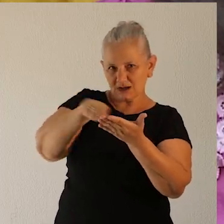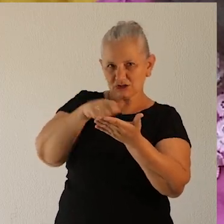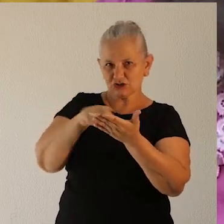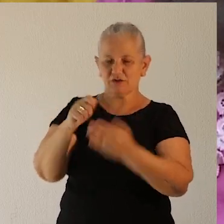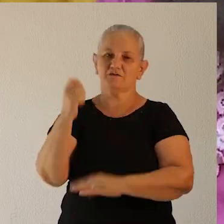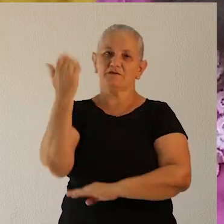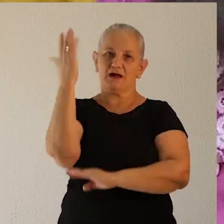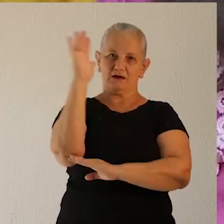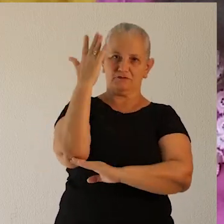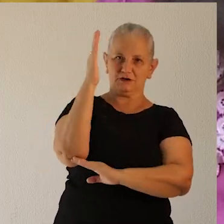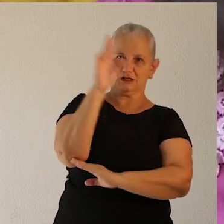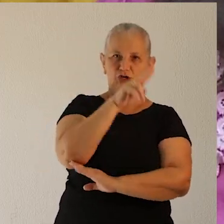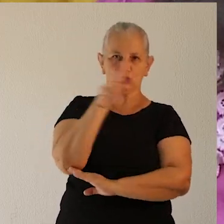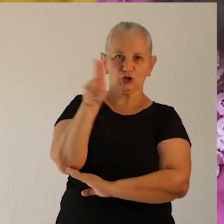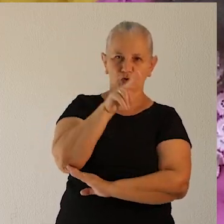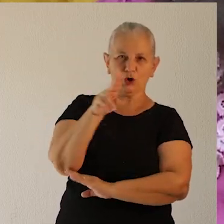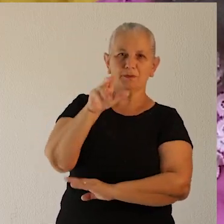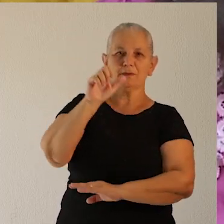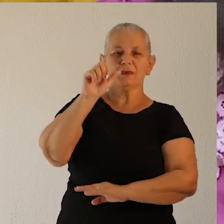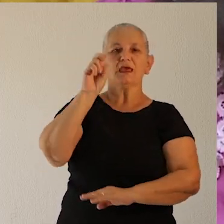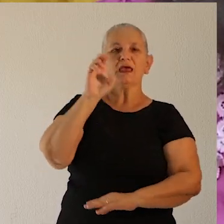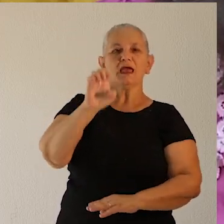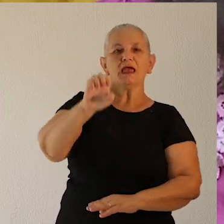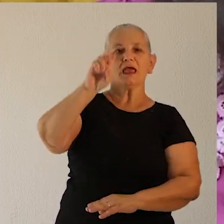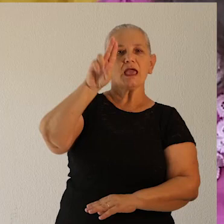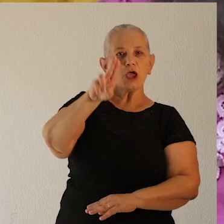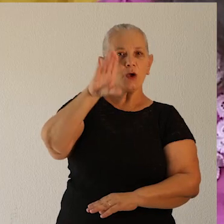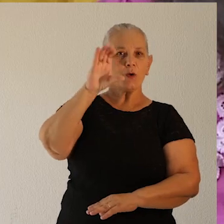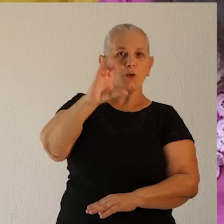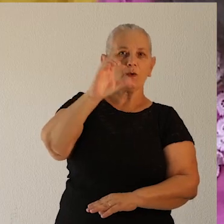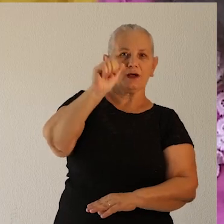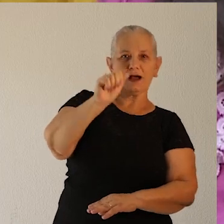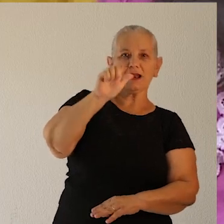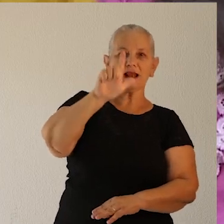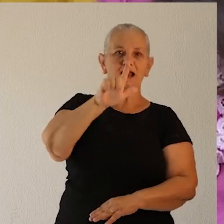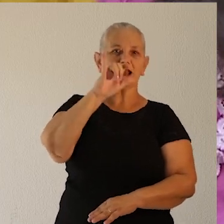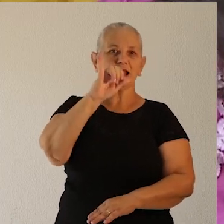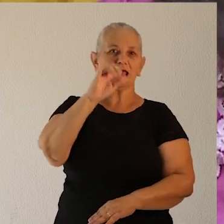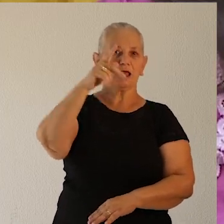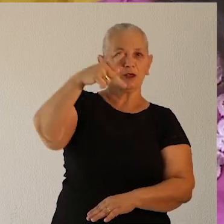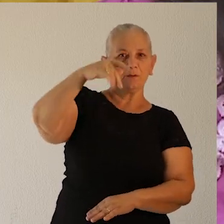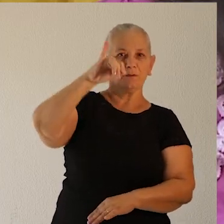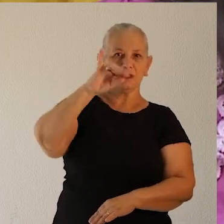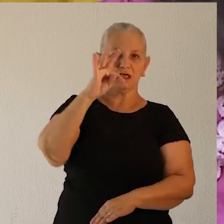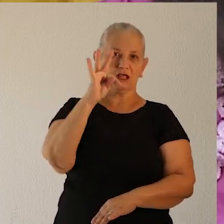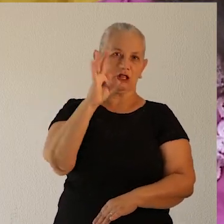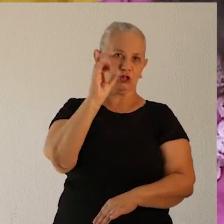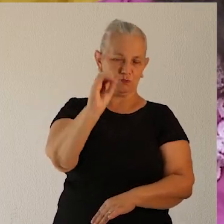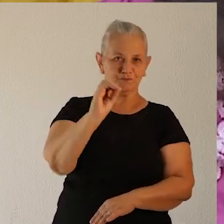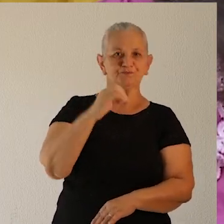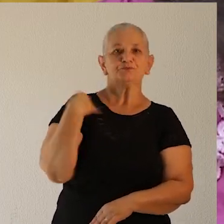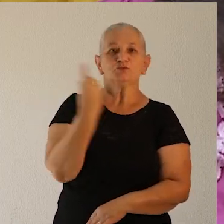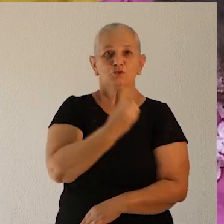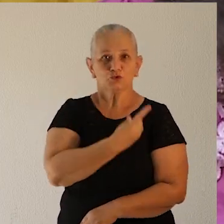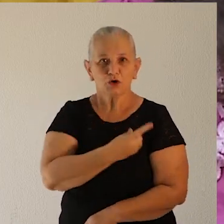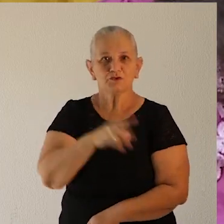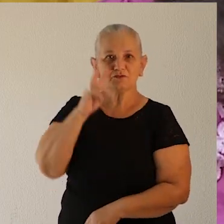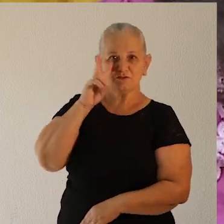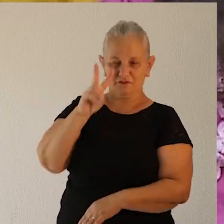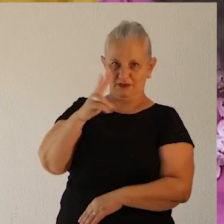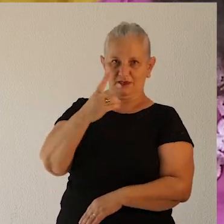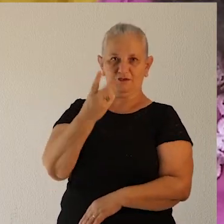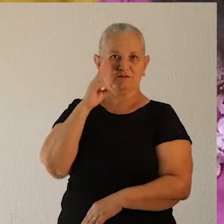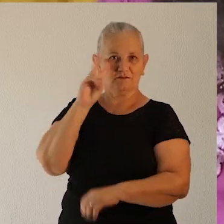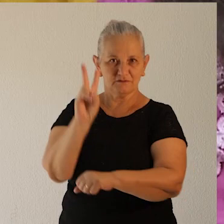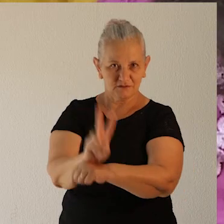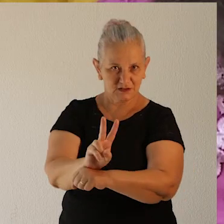seringueira. Respeito é bom, se há respeito, há proteção. Quanto mais cuidamos, mais aprendemos a viver sem